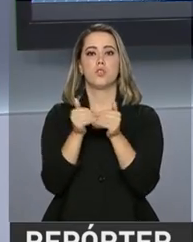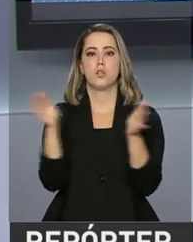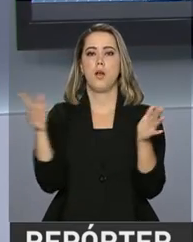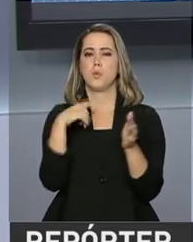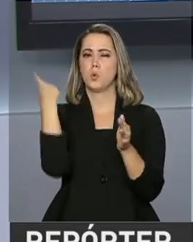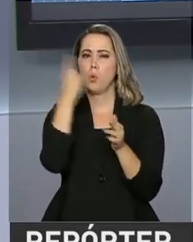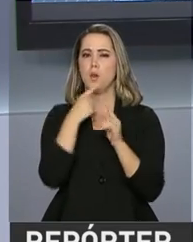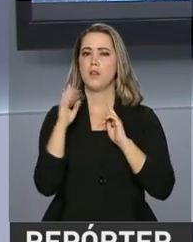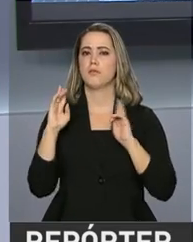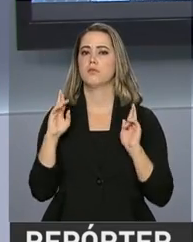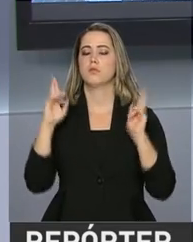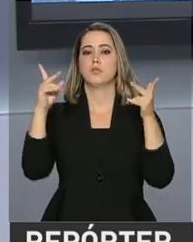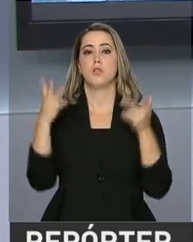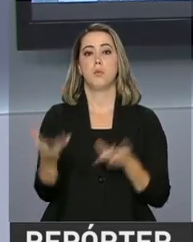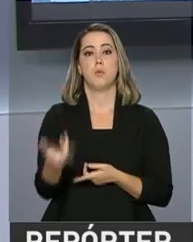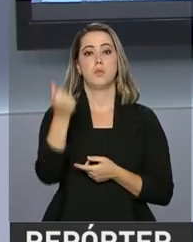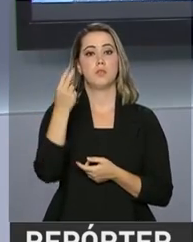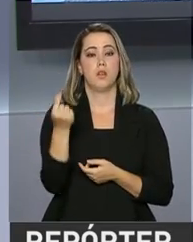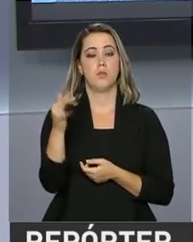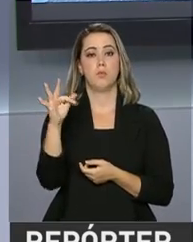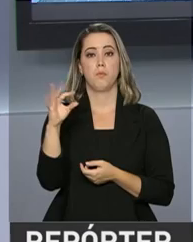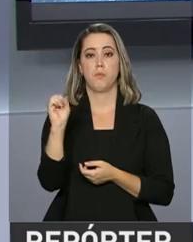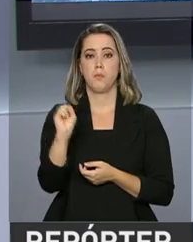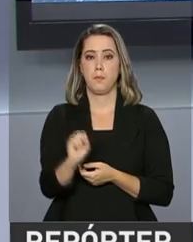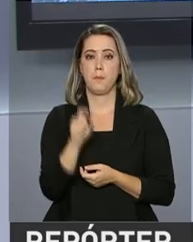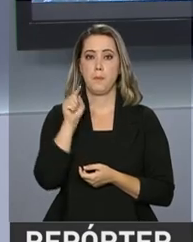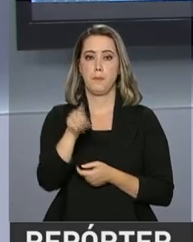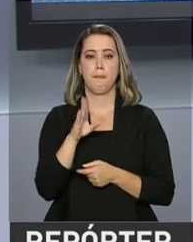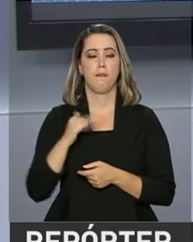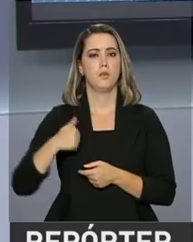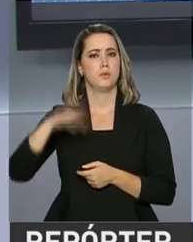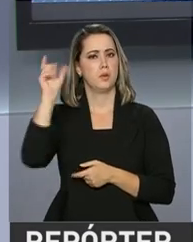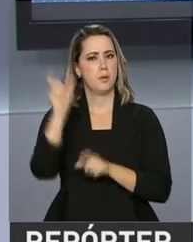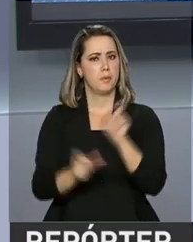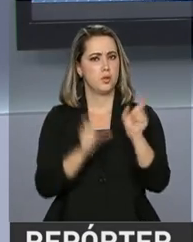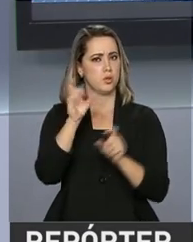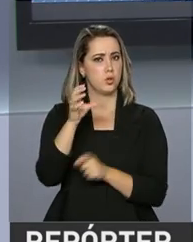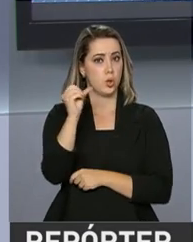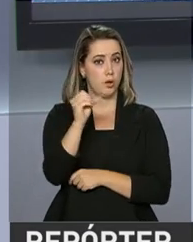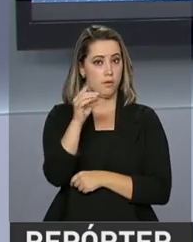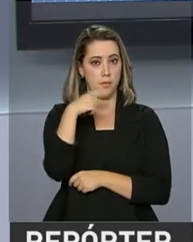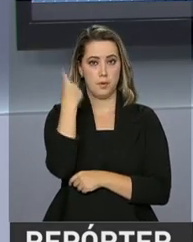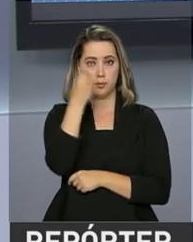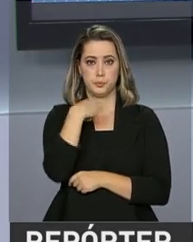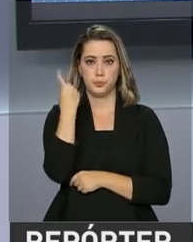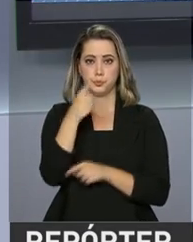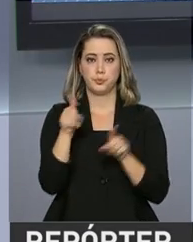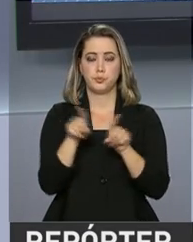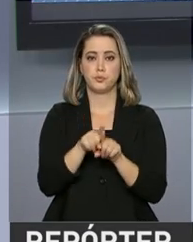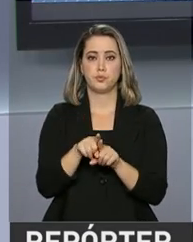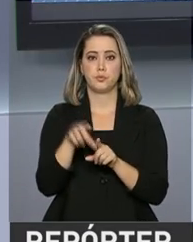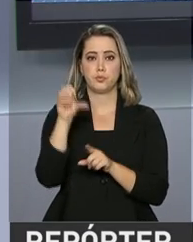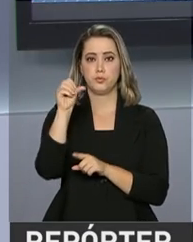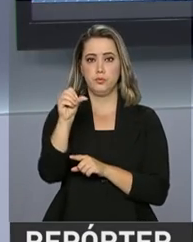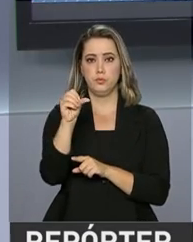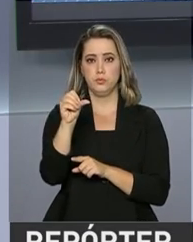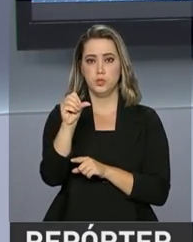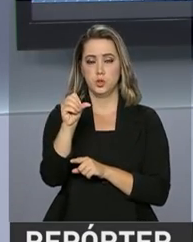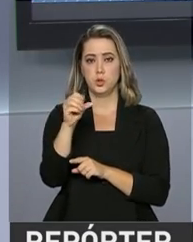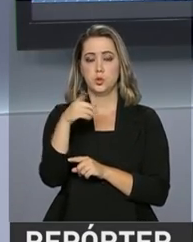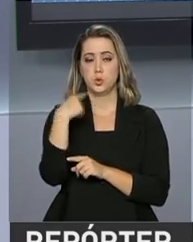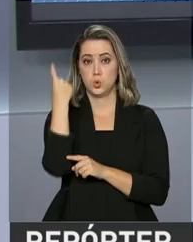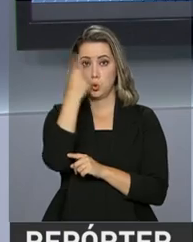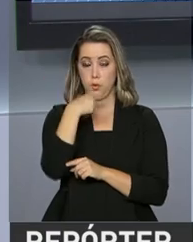horário diferenciado para o saque das contas inativas do FGTS. A maioria, a partir das 9 da manhã. No